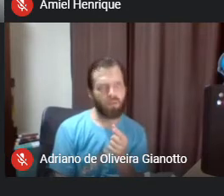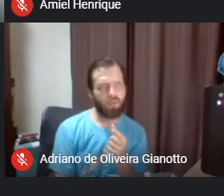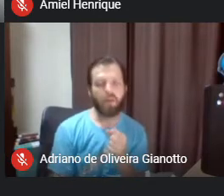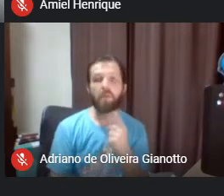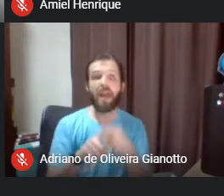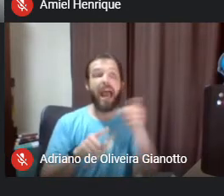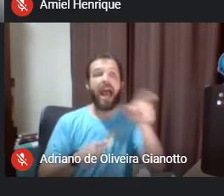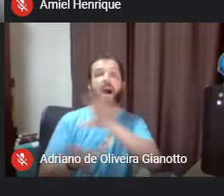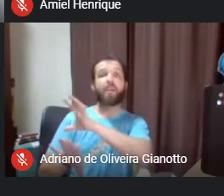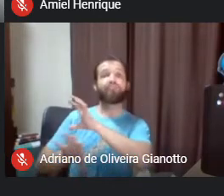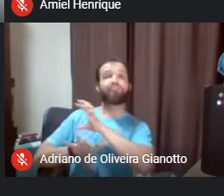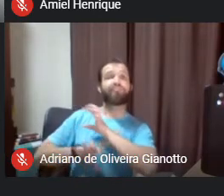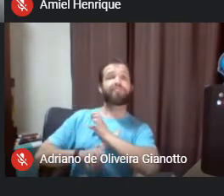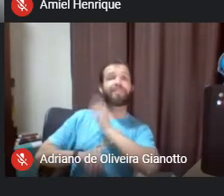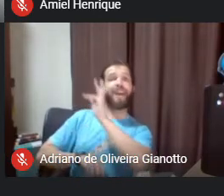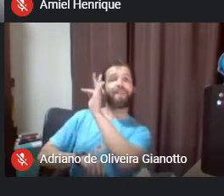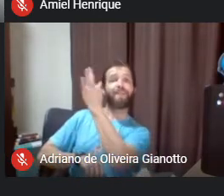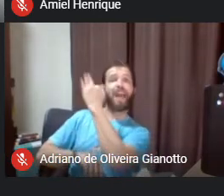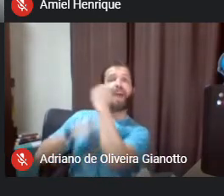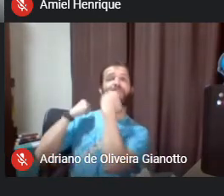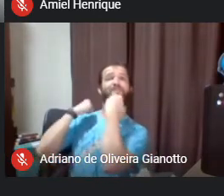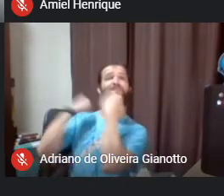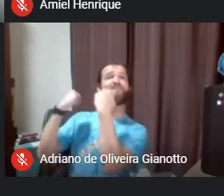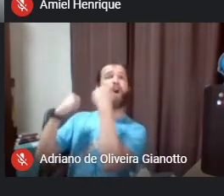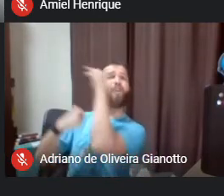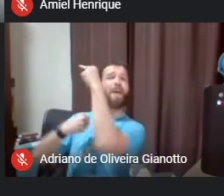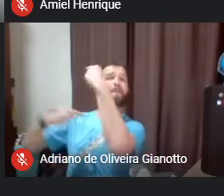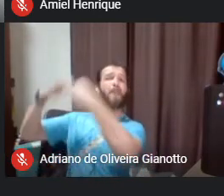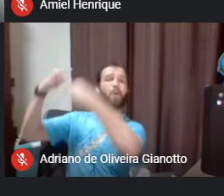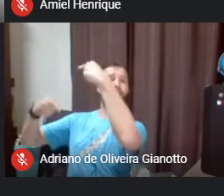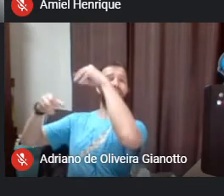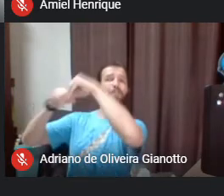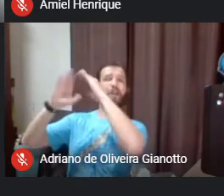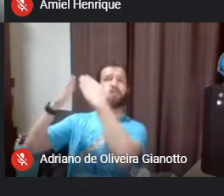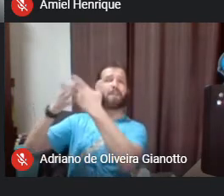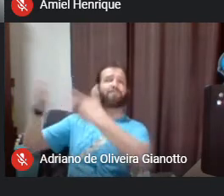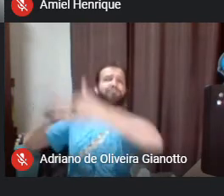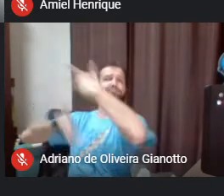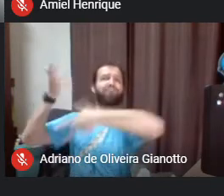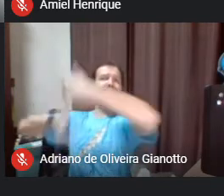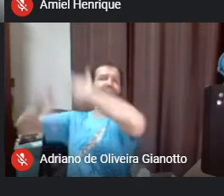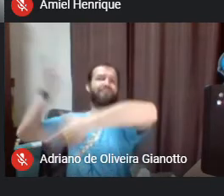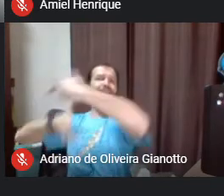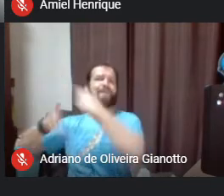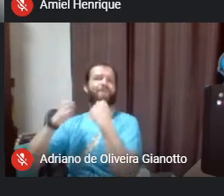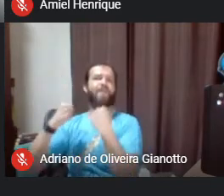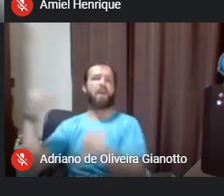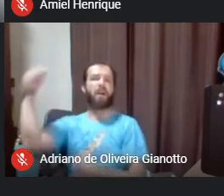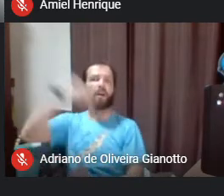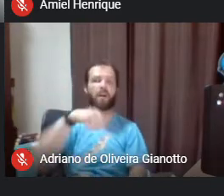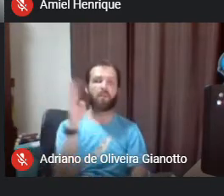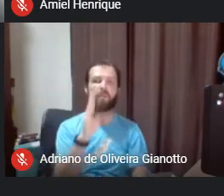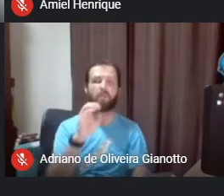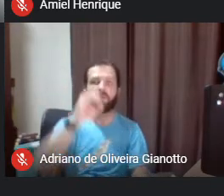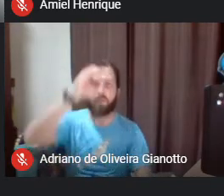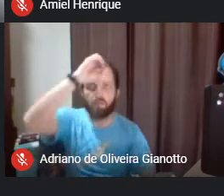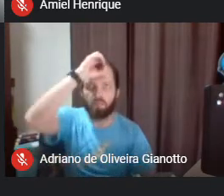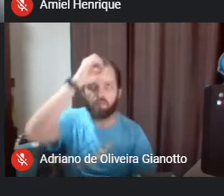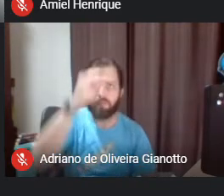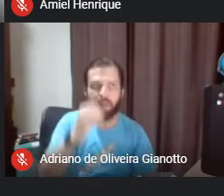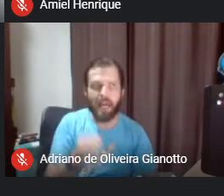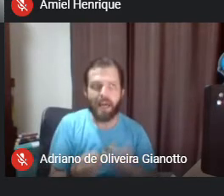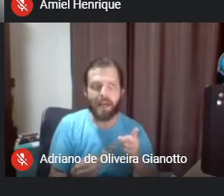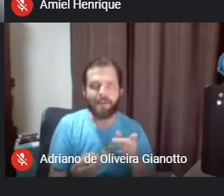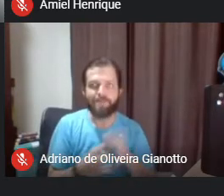olha, aqui não tem. Ele falou, não tem? Né? Então, assim, como ele já estava acostumado com toda a política e toda a metodologia